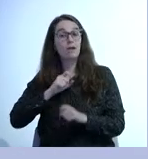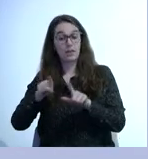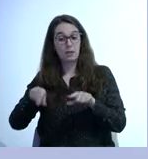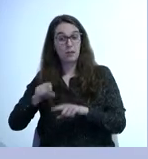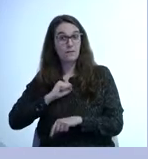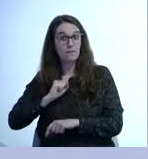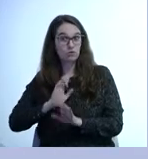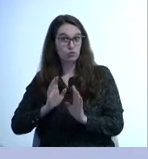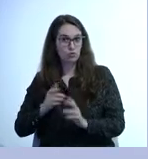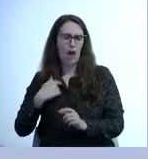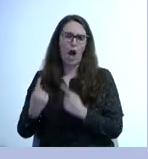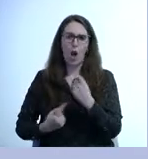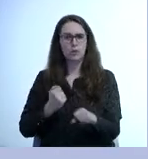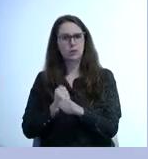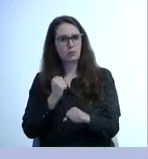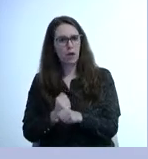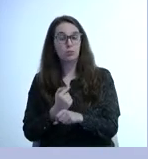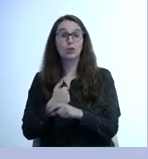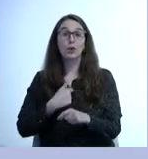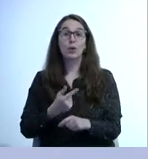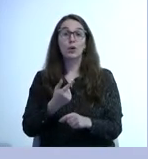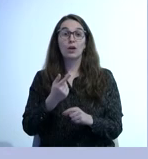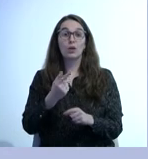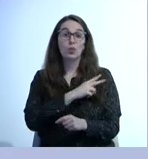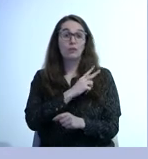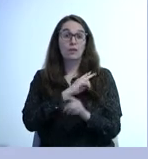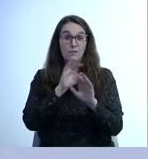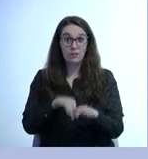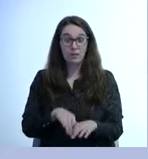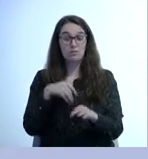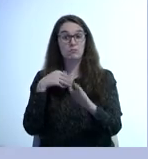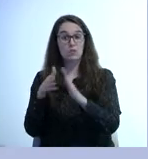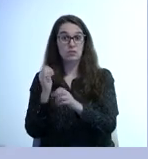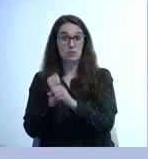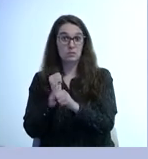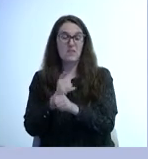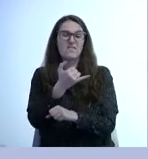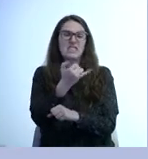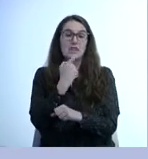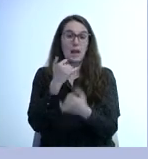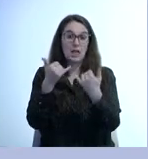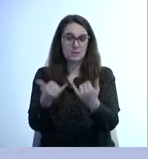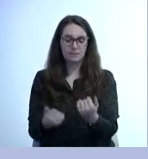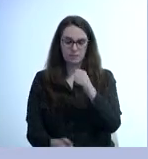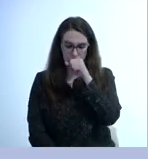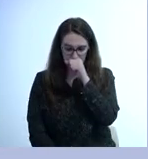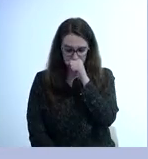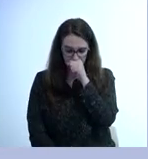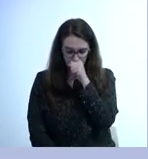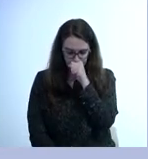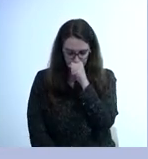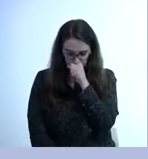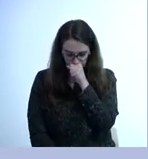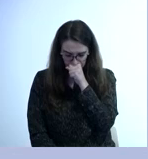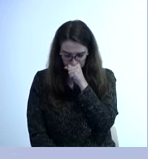tinha alguma obra, depois de ter saído no Teutónio, a seguir ao 25 de Abril, e o João